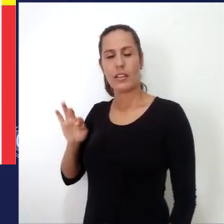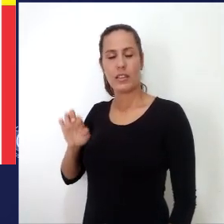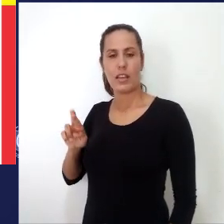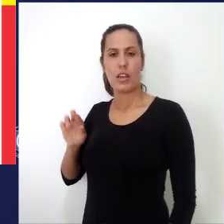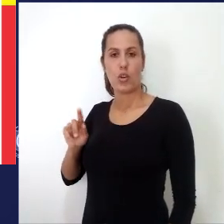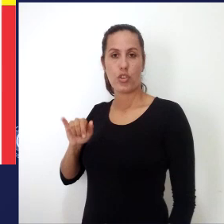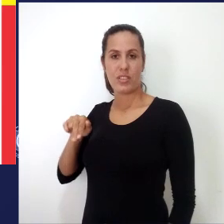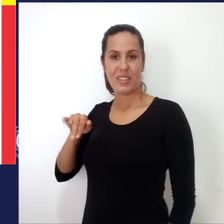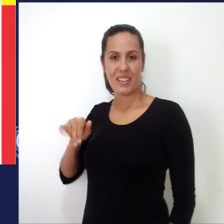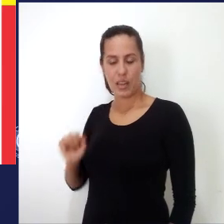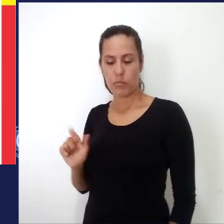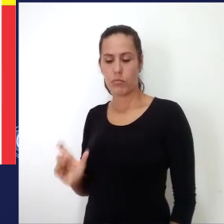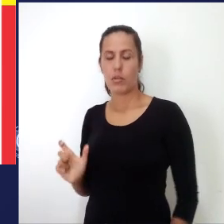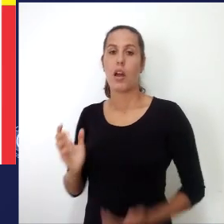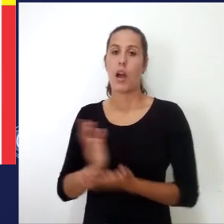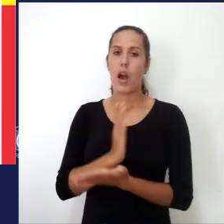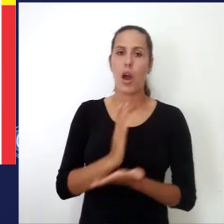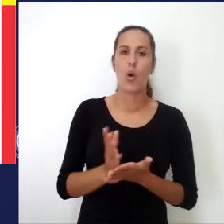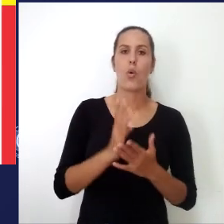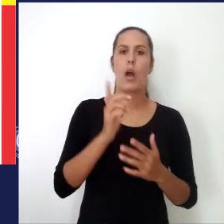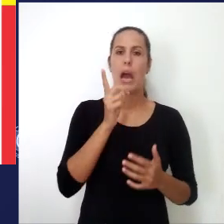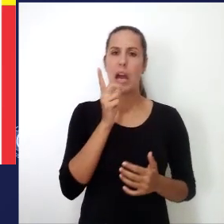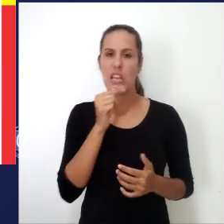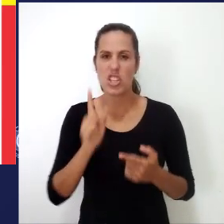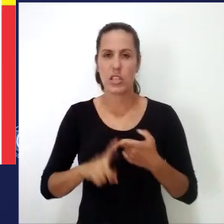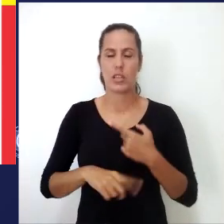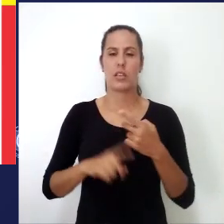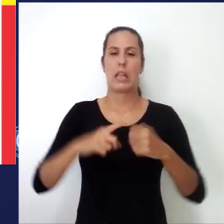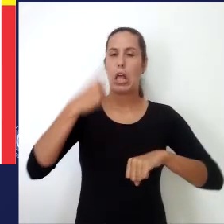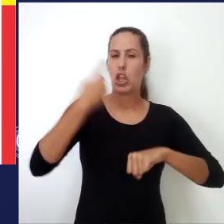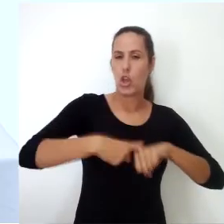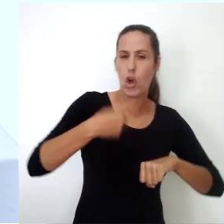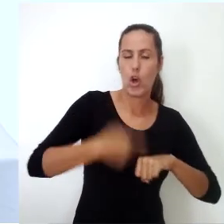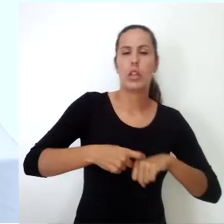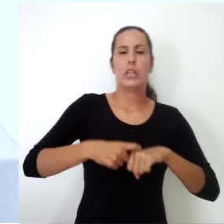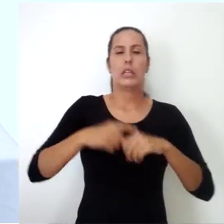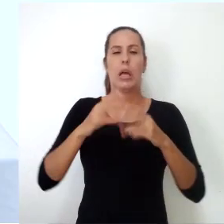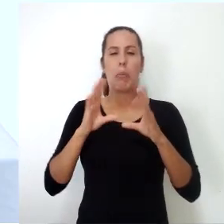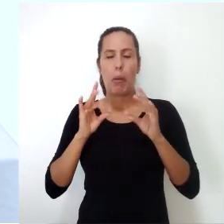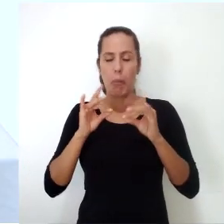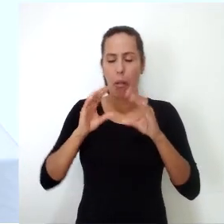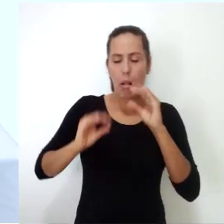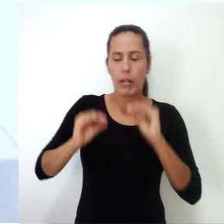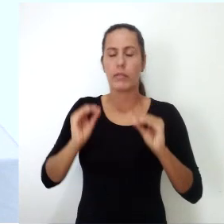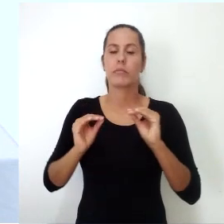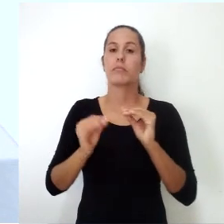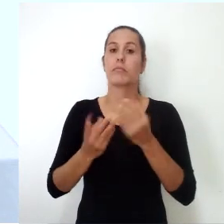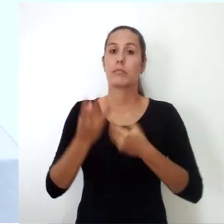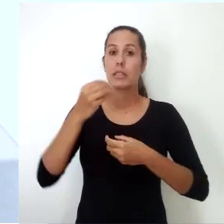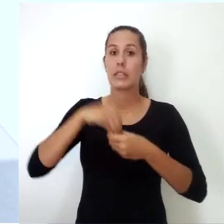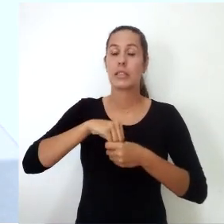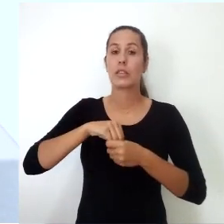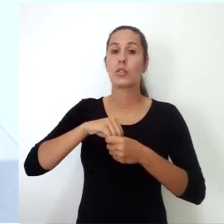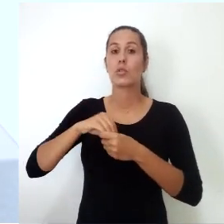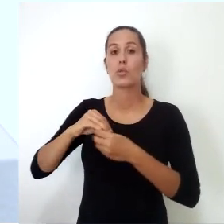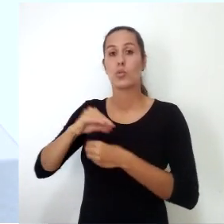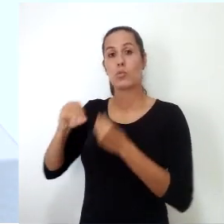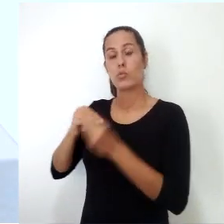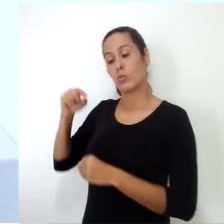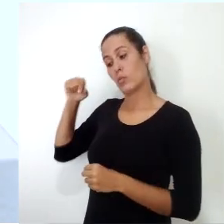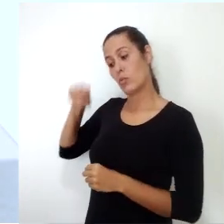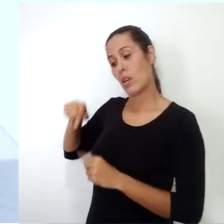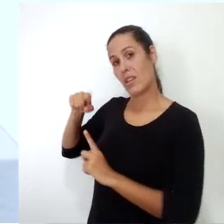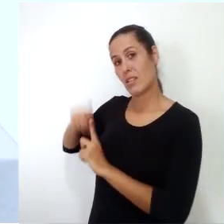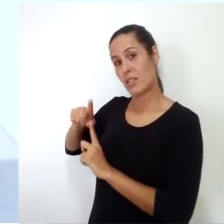são líquidas, né? Elas são sólidas, elas são gelatinosas, e isso quando se fala de substância